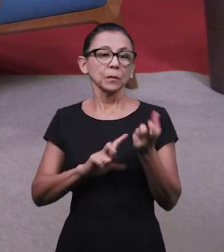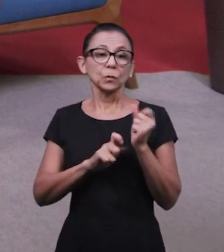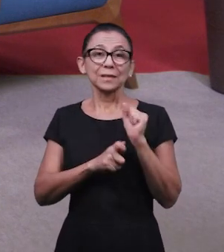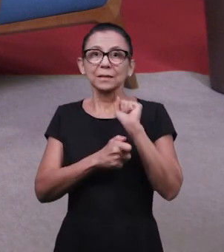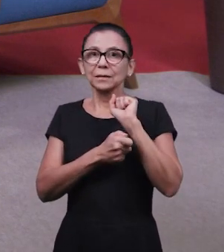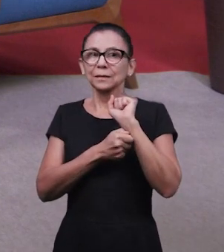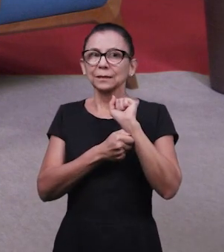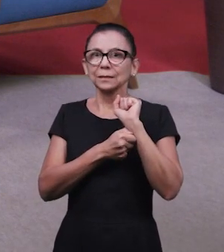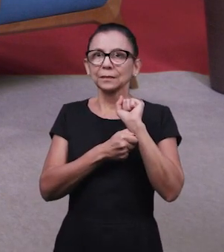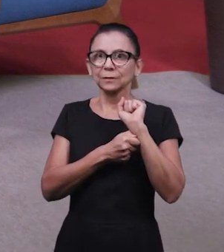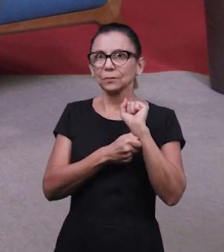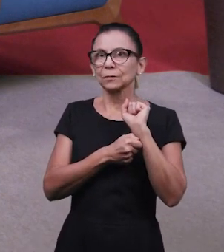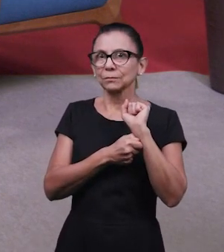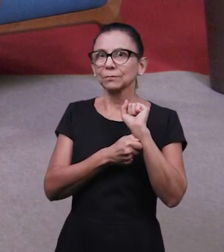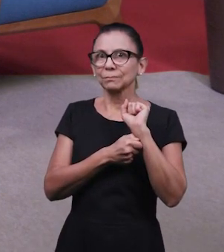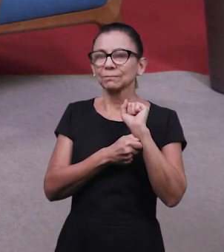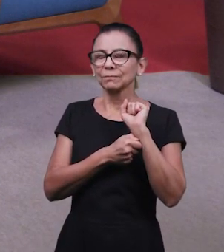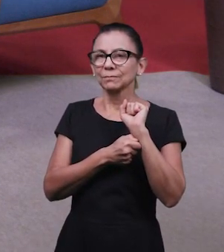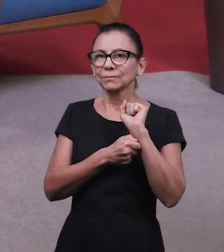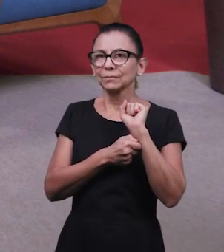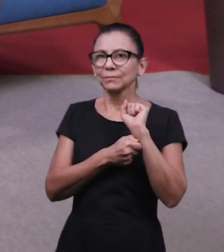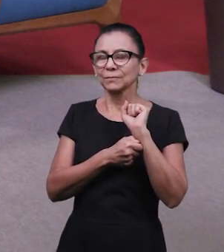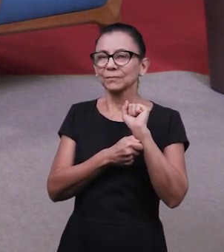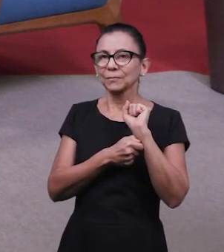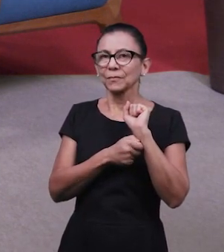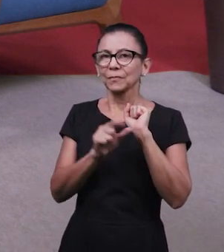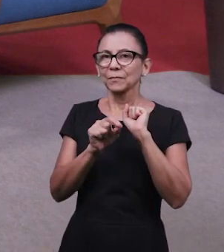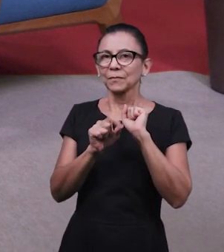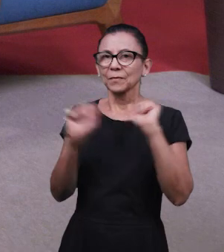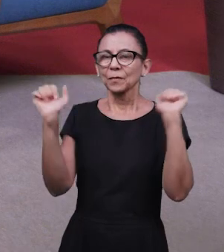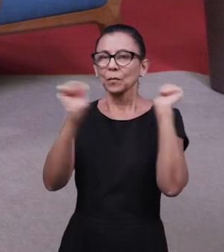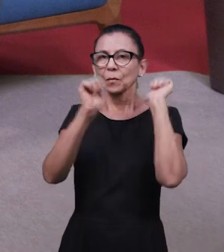o governo, a orientação de Salomão, vida.